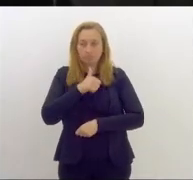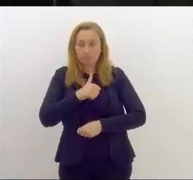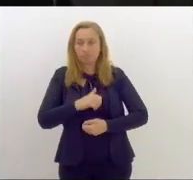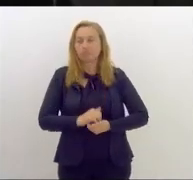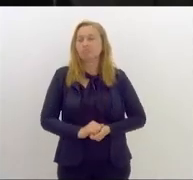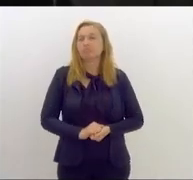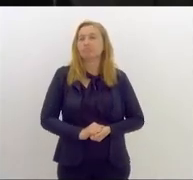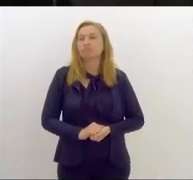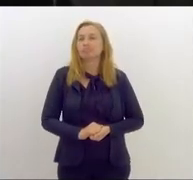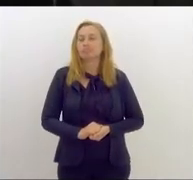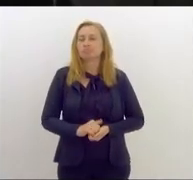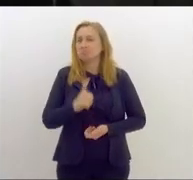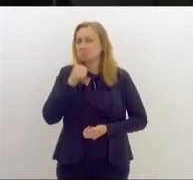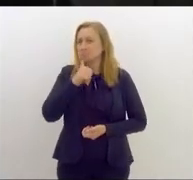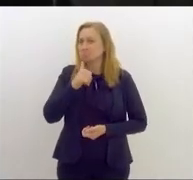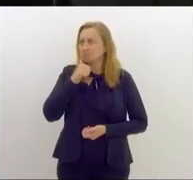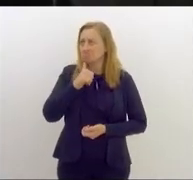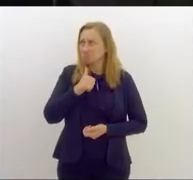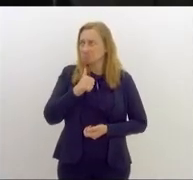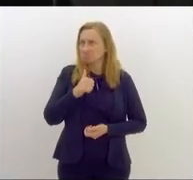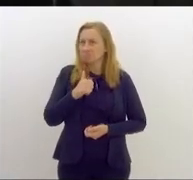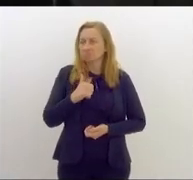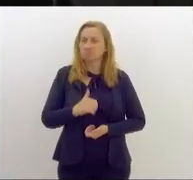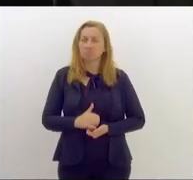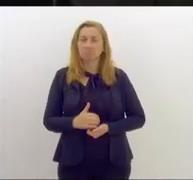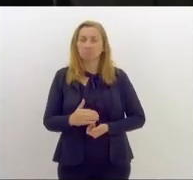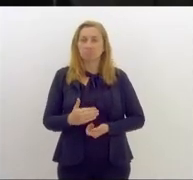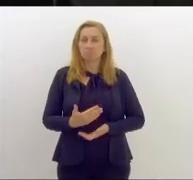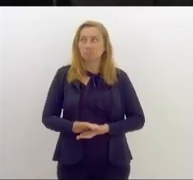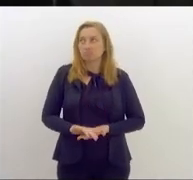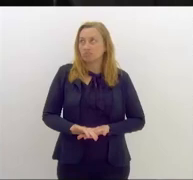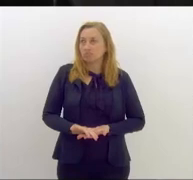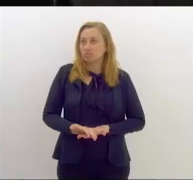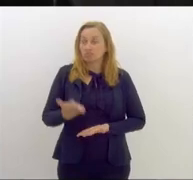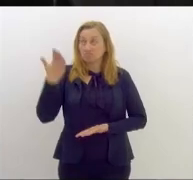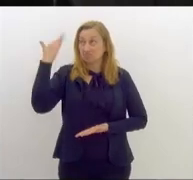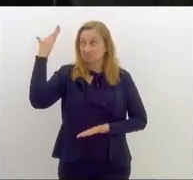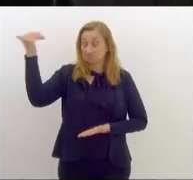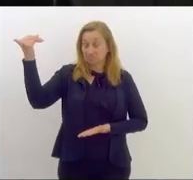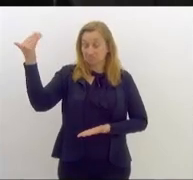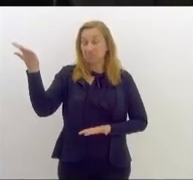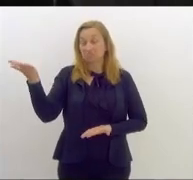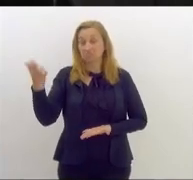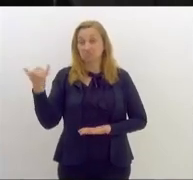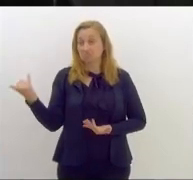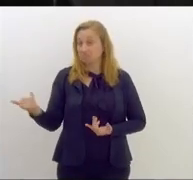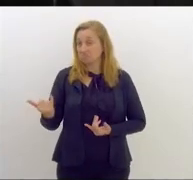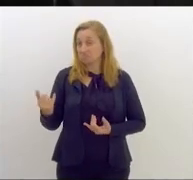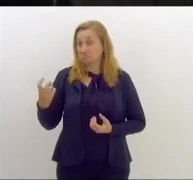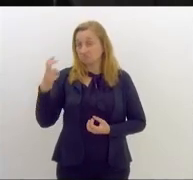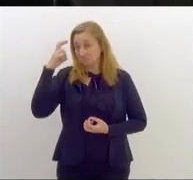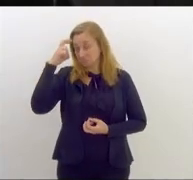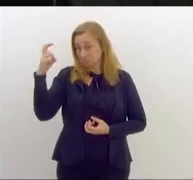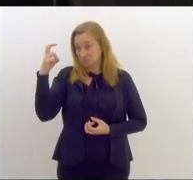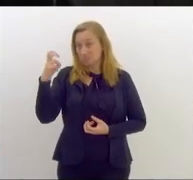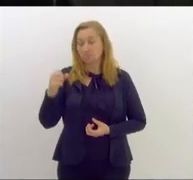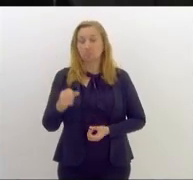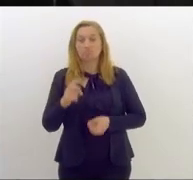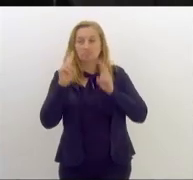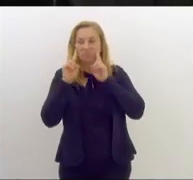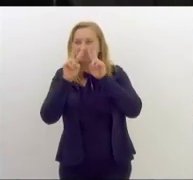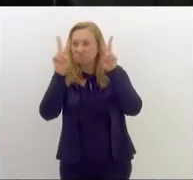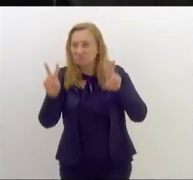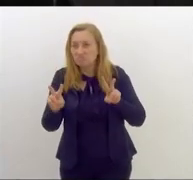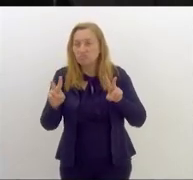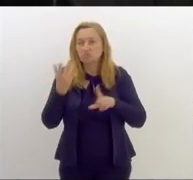que é uma mulher no meu entendimento fantástica quer seja sua ponte de vista